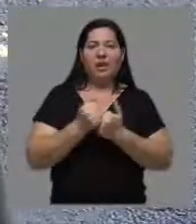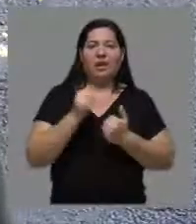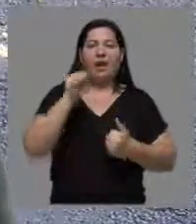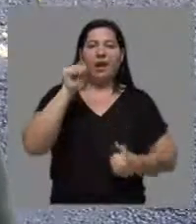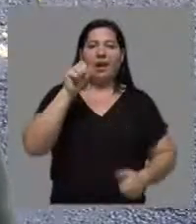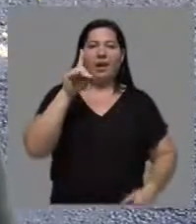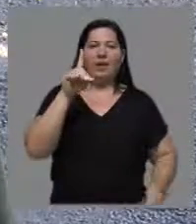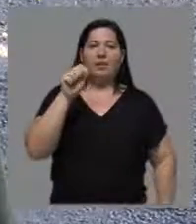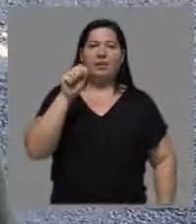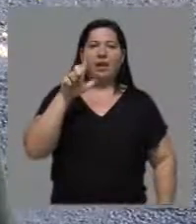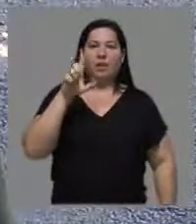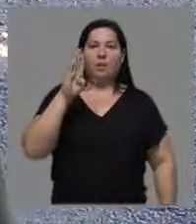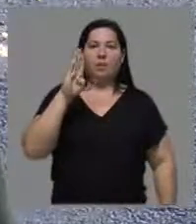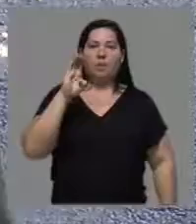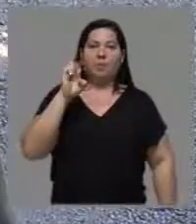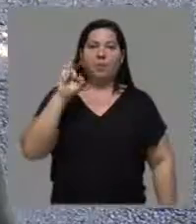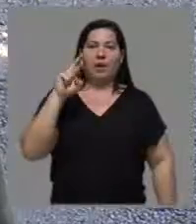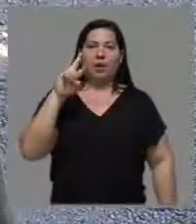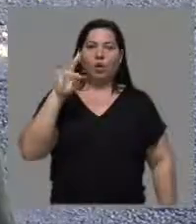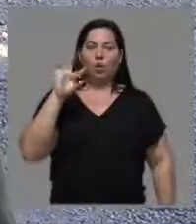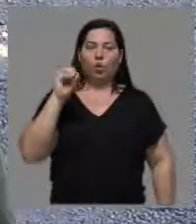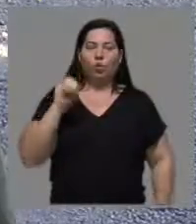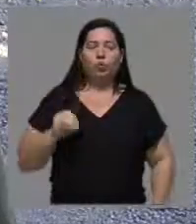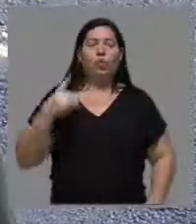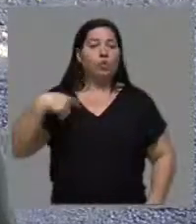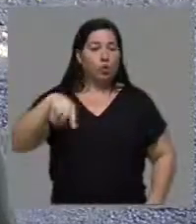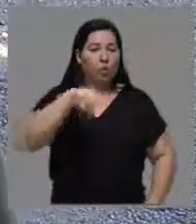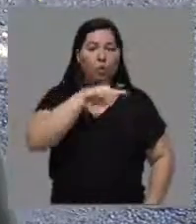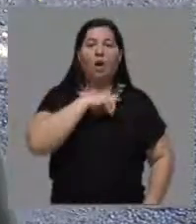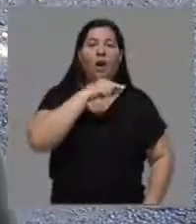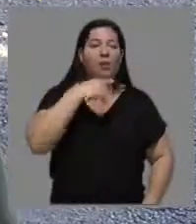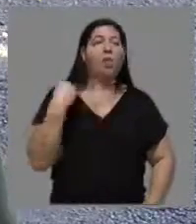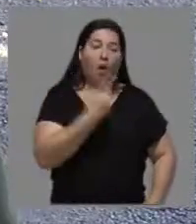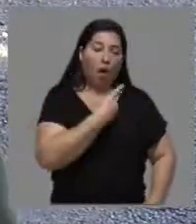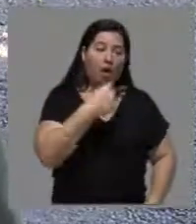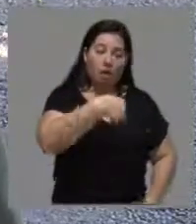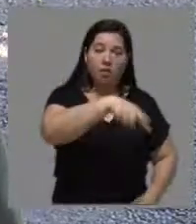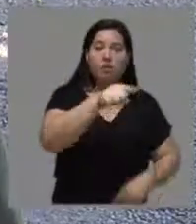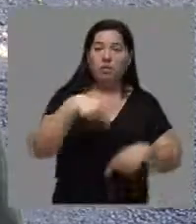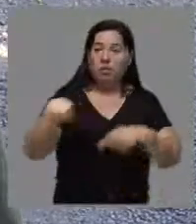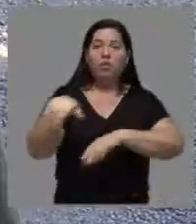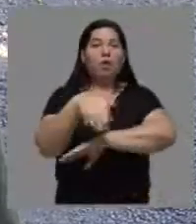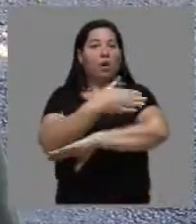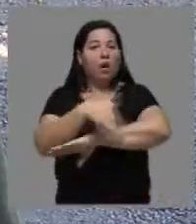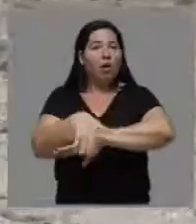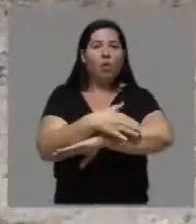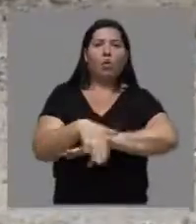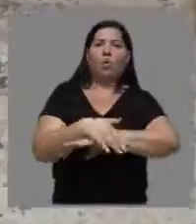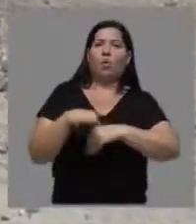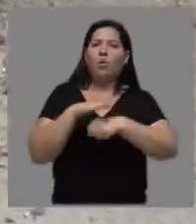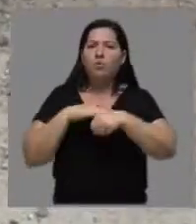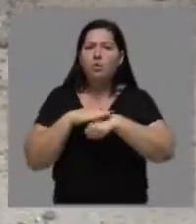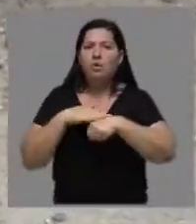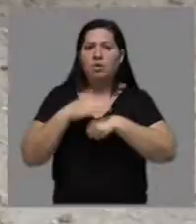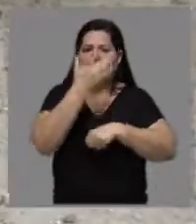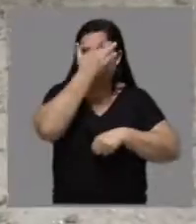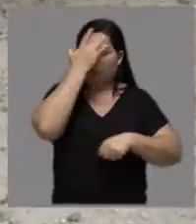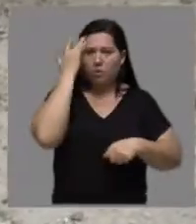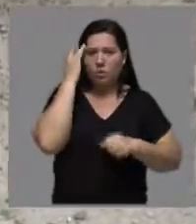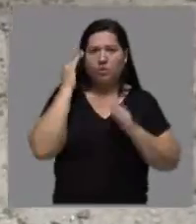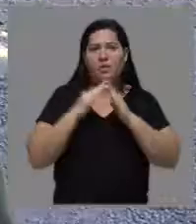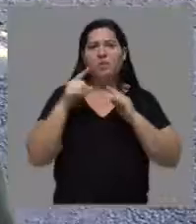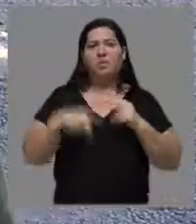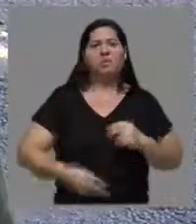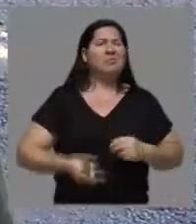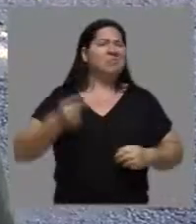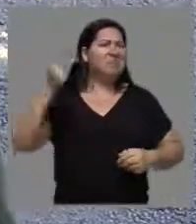tivemos com ele aqui pelo Jardim Eldorado, andamos essas ruas, né? Verificamos junto aos moradores a necessidade, quanto tempo de